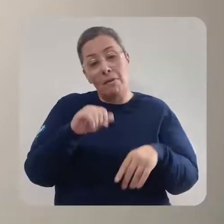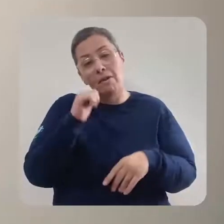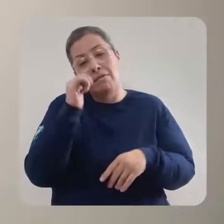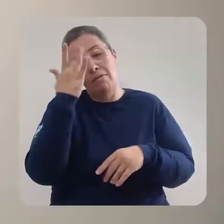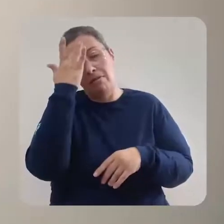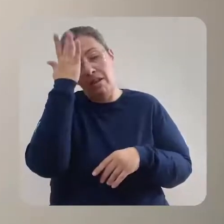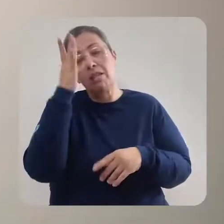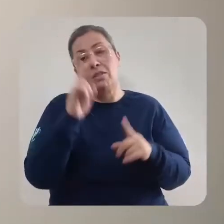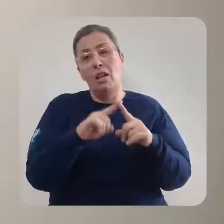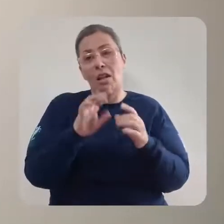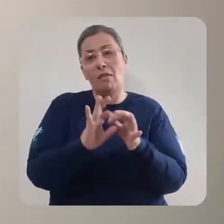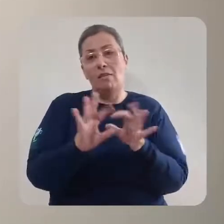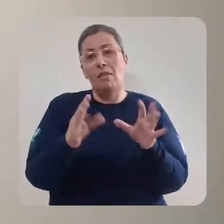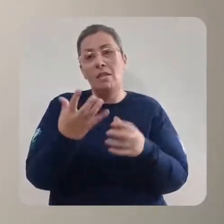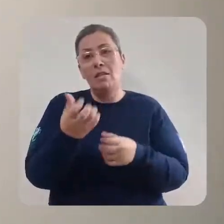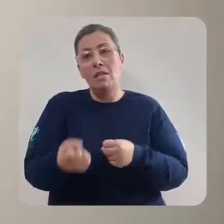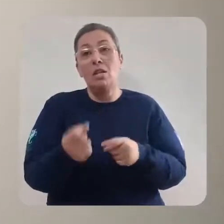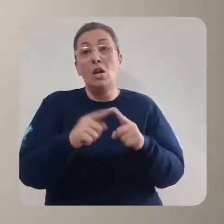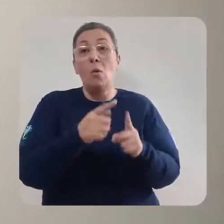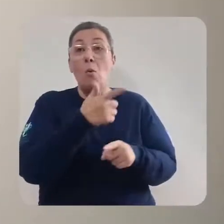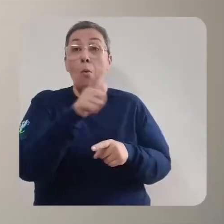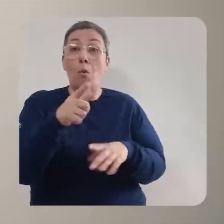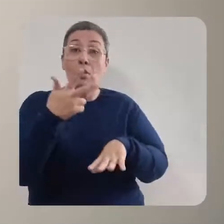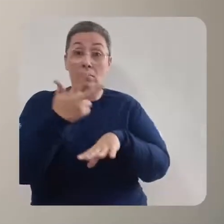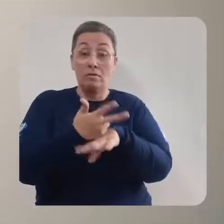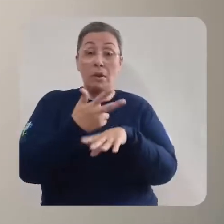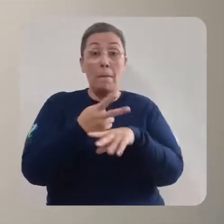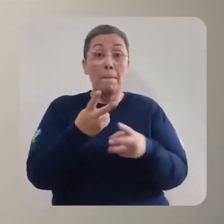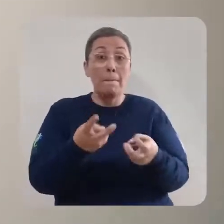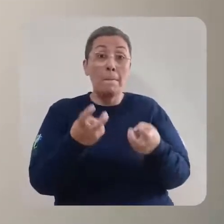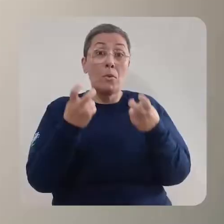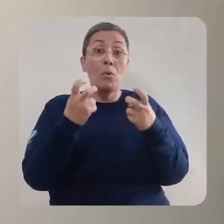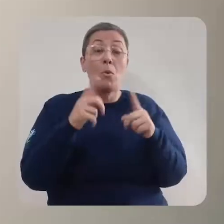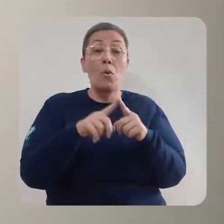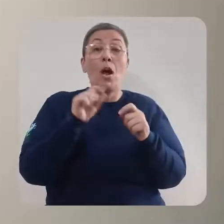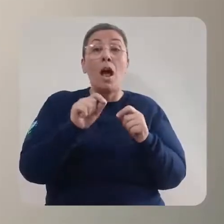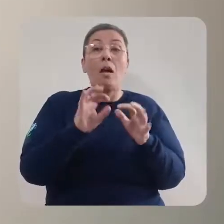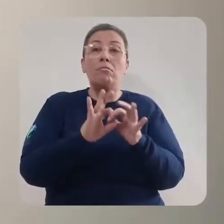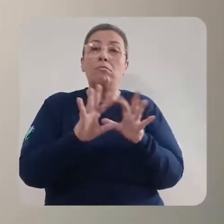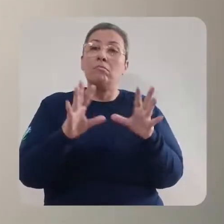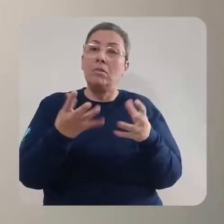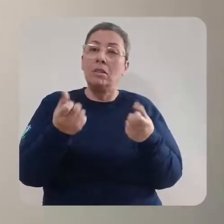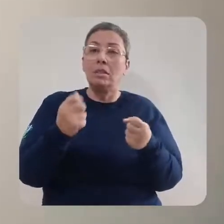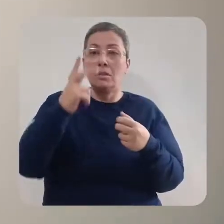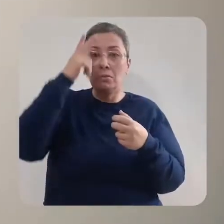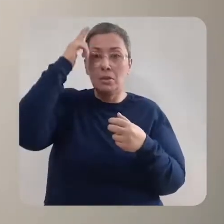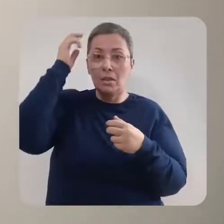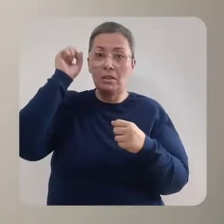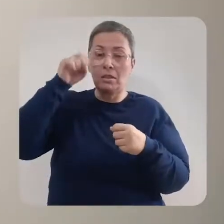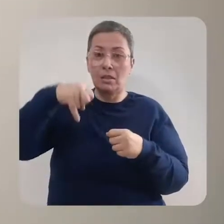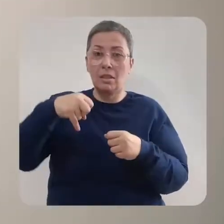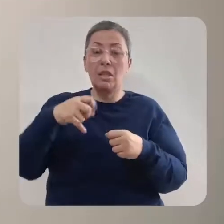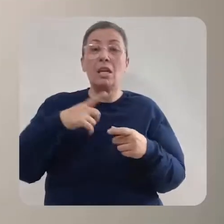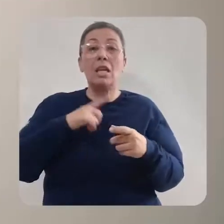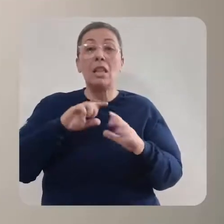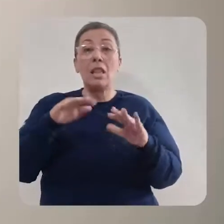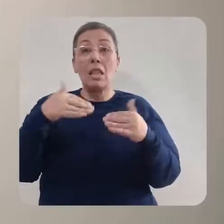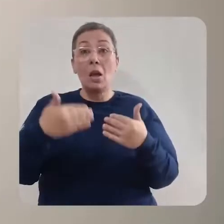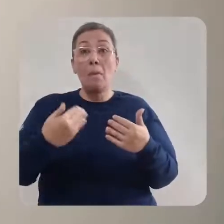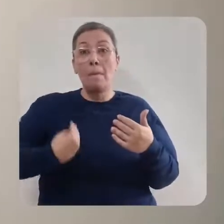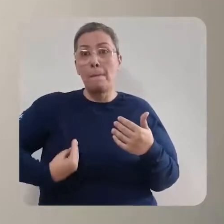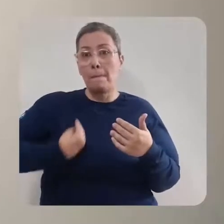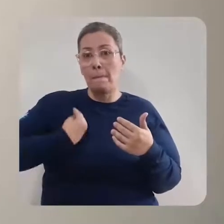mais fácil ela deixar. E aí no outro vídeo vocês vão perceber que ele deixa cortar o cabelo, né? Então